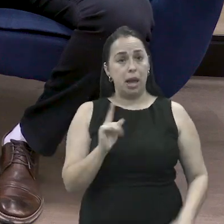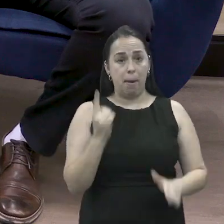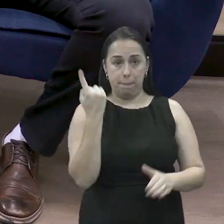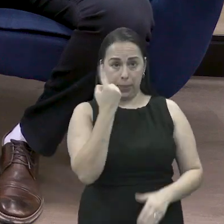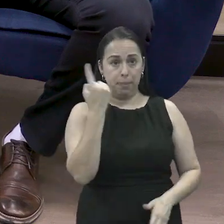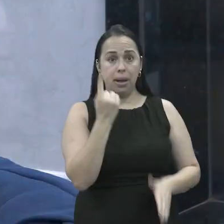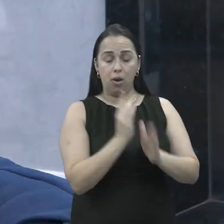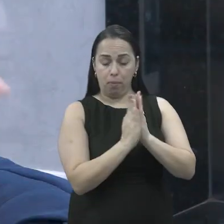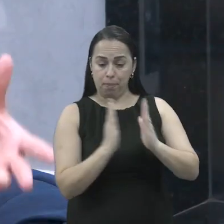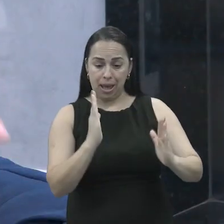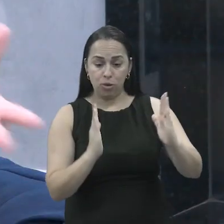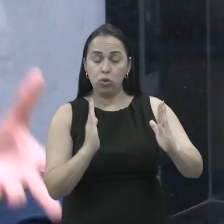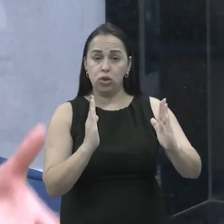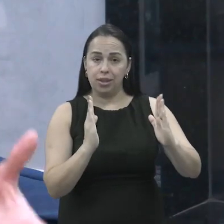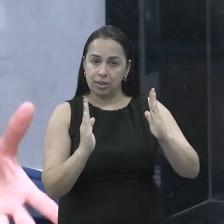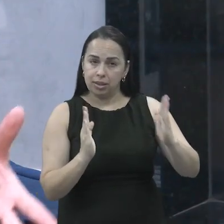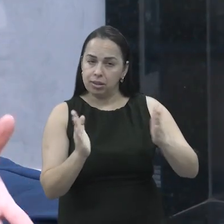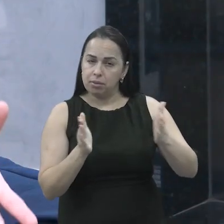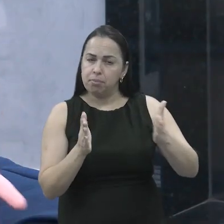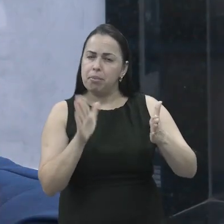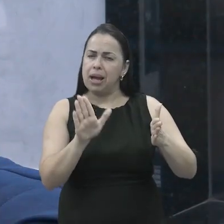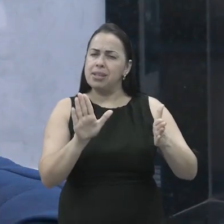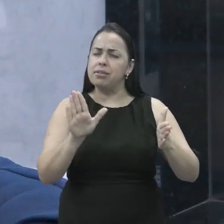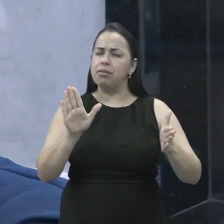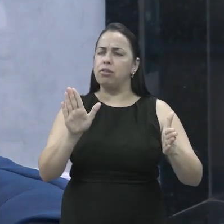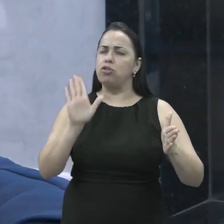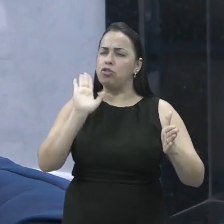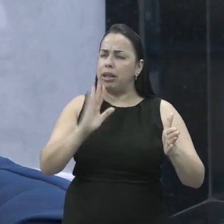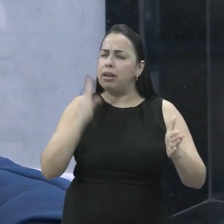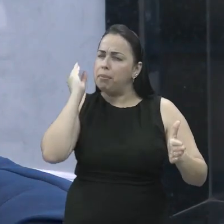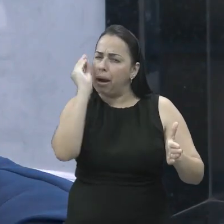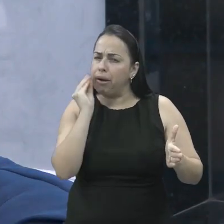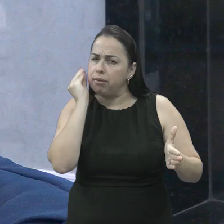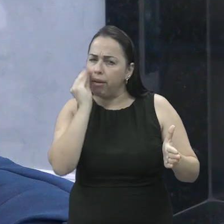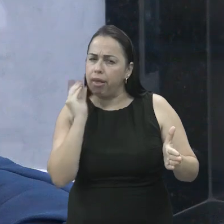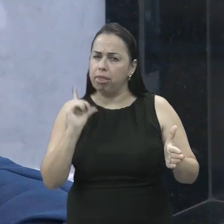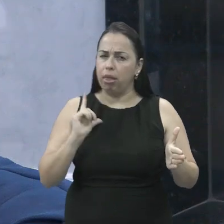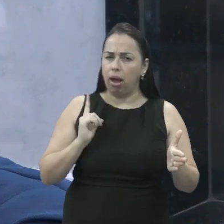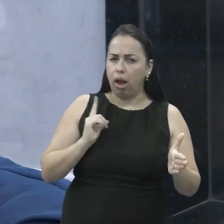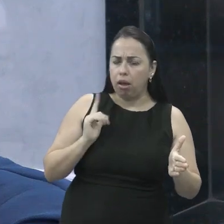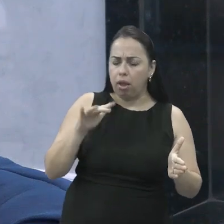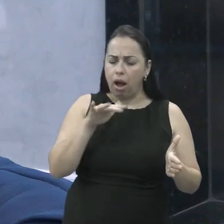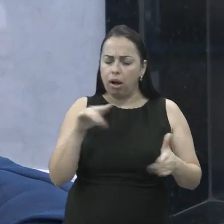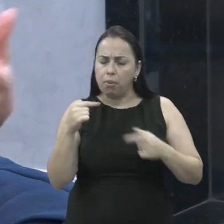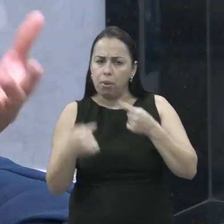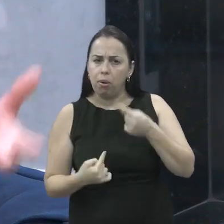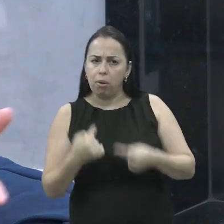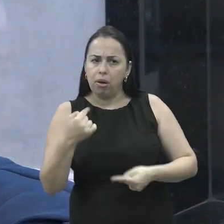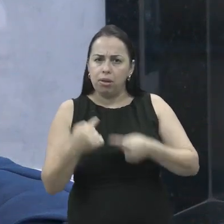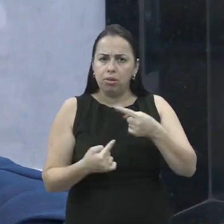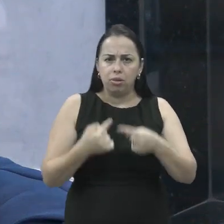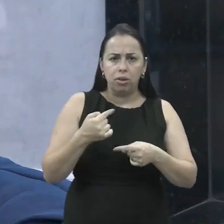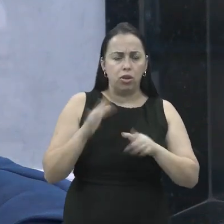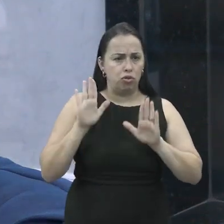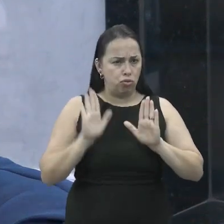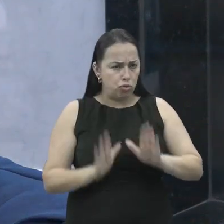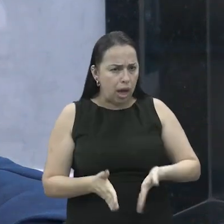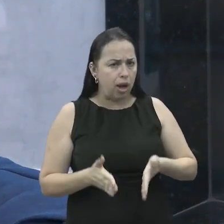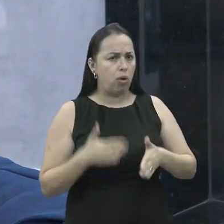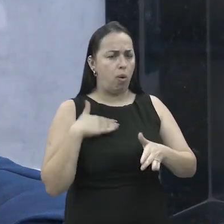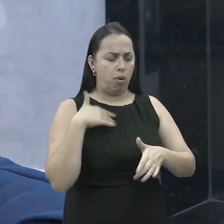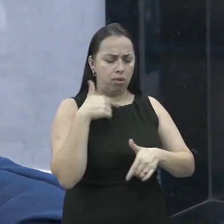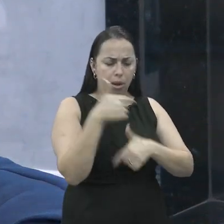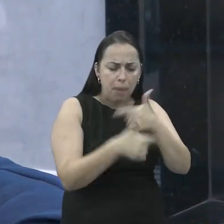Cláudio, você é seu primeiro mandato aqui na Câmara, mas você já teve alguma familiaridade com a política? Já